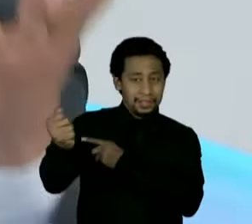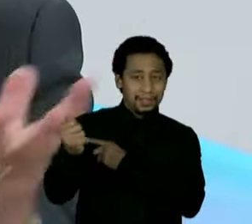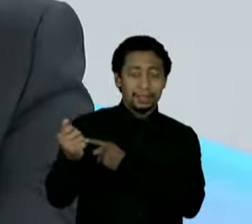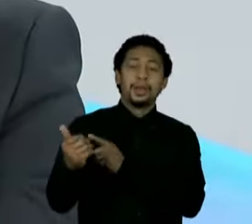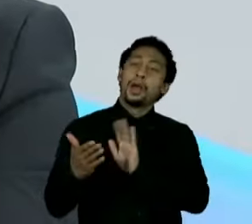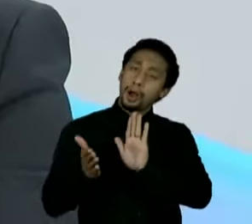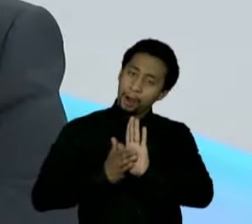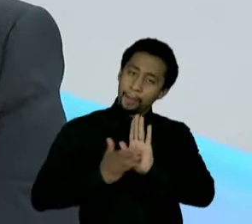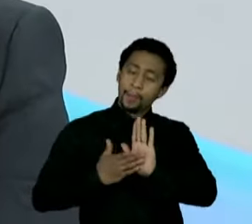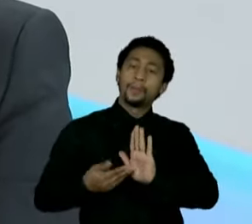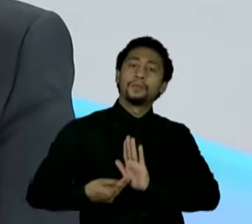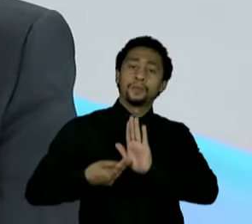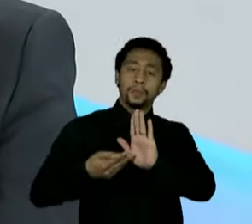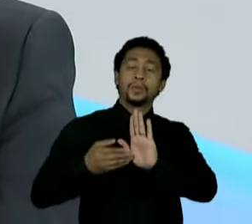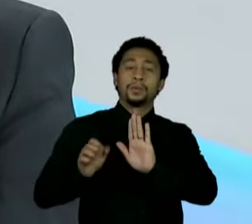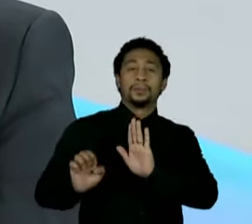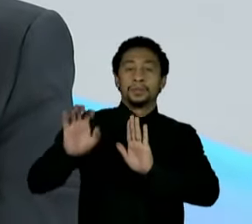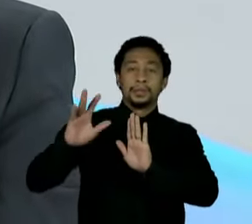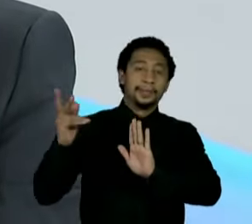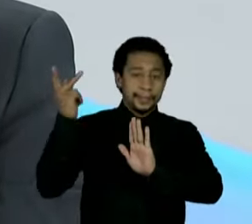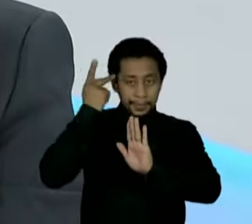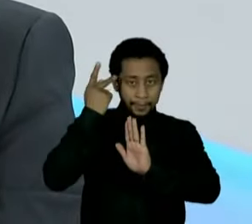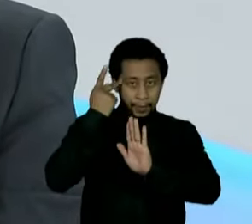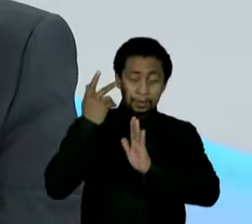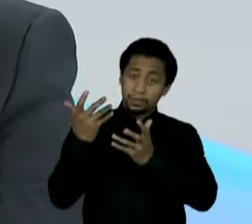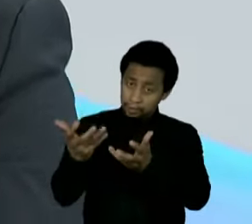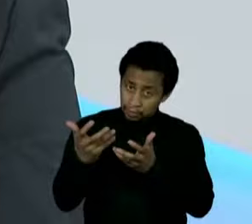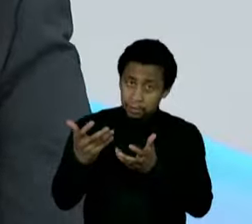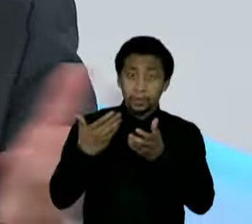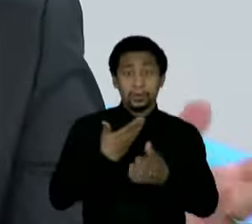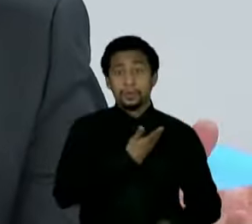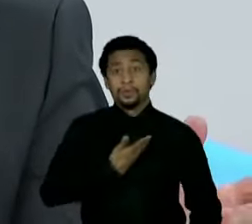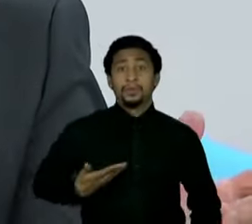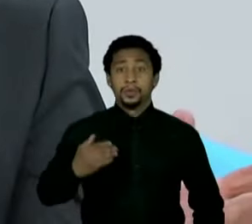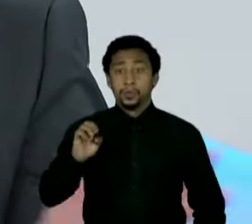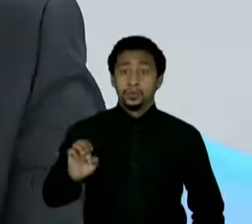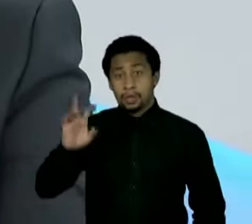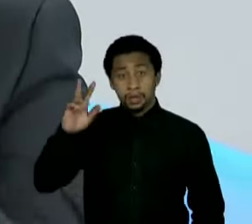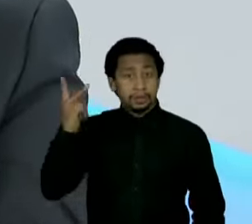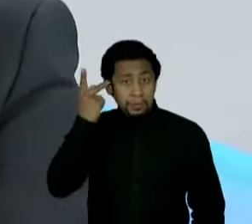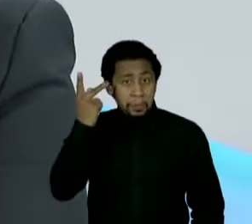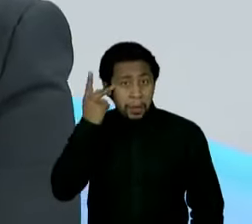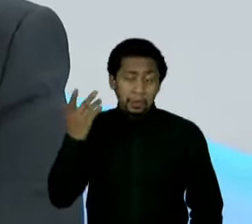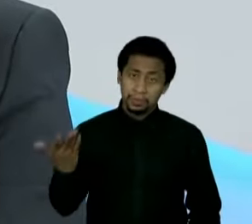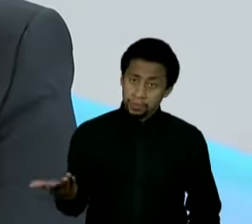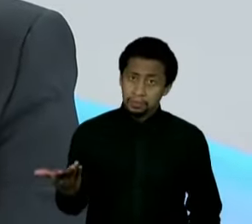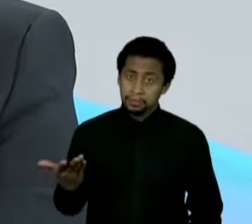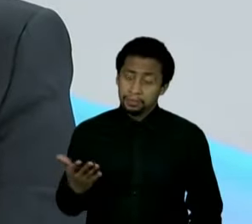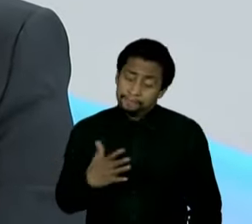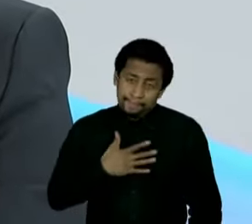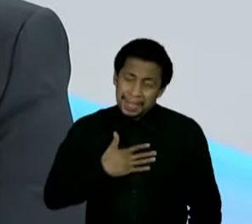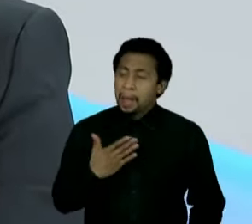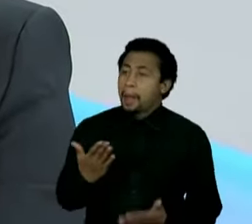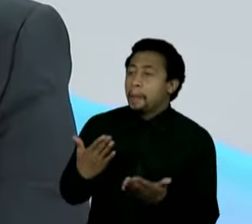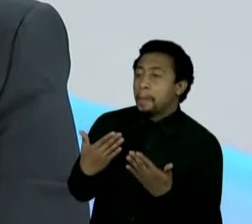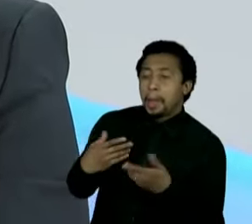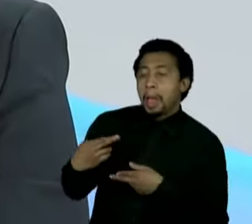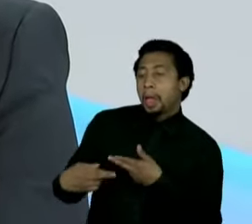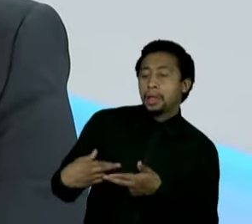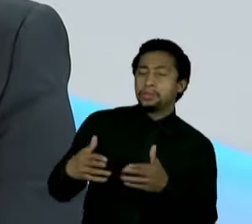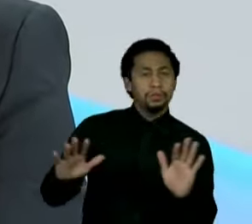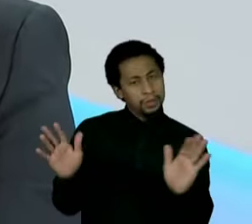pensei para o Estado de São Paulo. Então, a minha candidatura é para governador de São Paulo, sempre tem conversa, porque faz parte da nossa atividade,